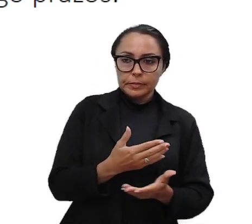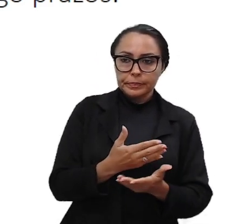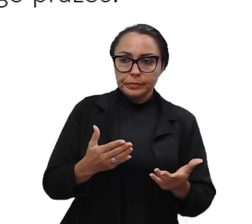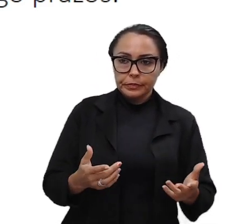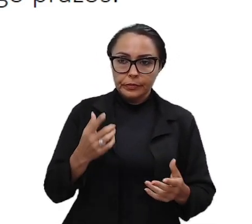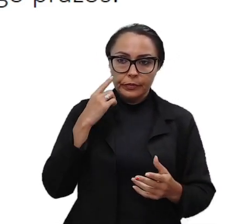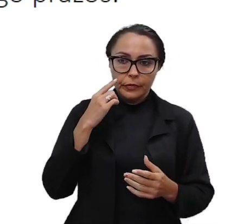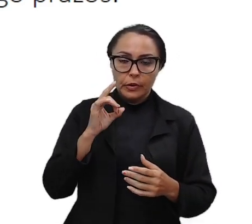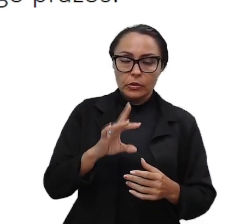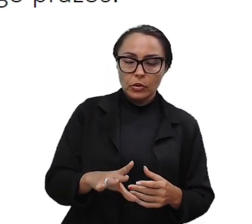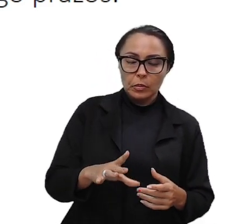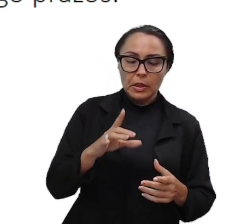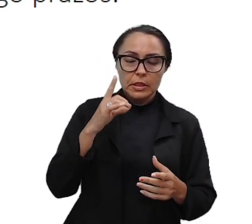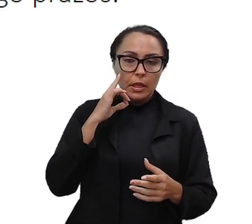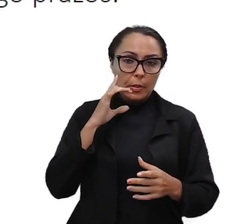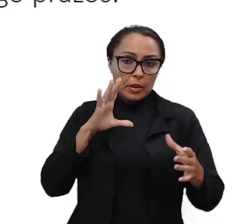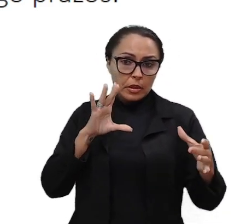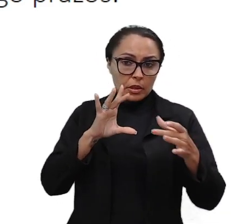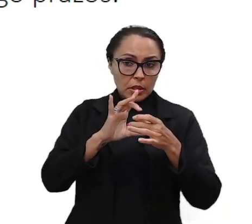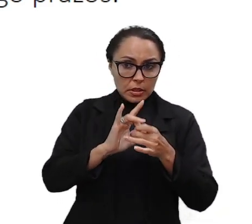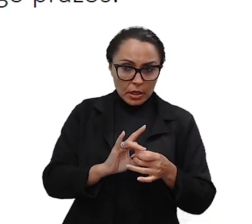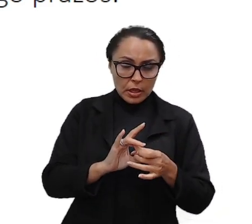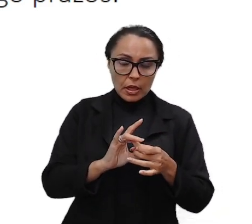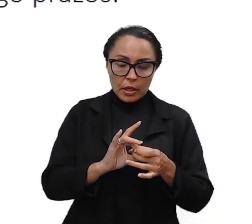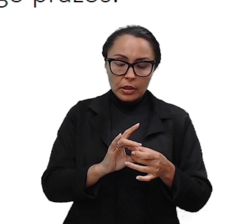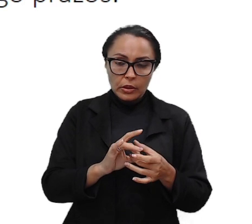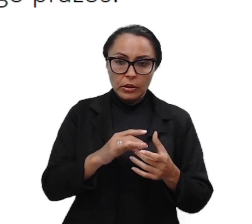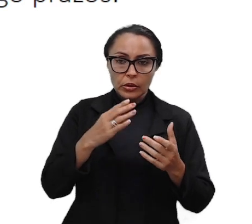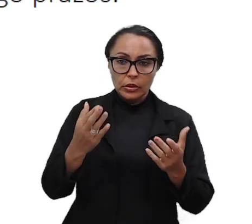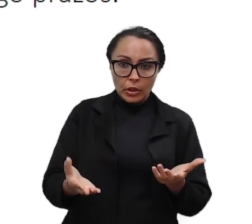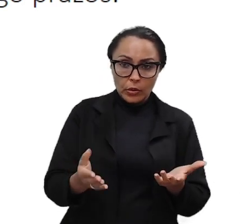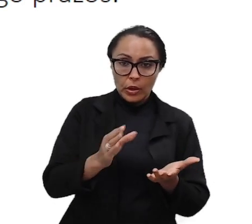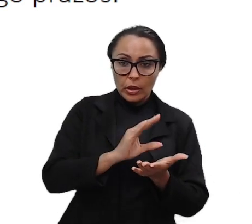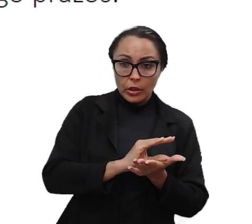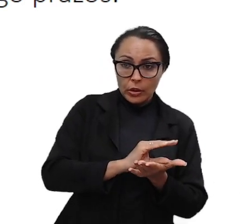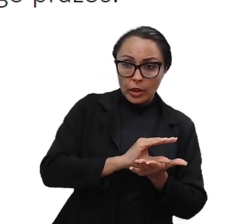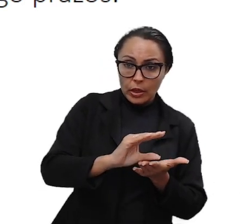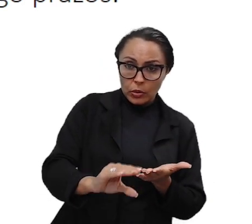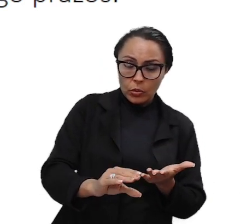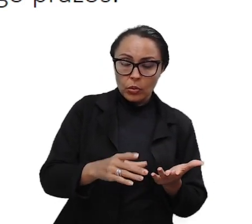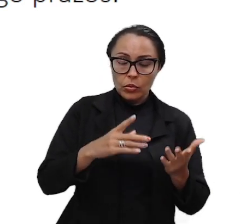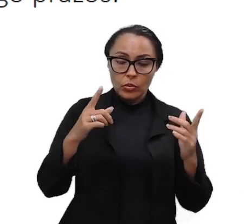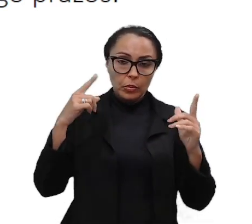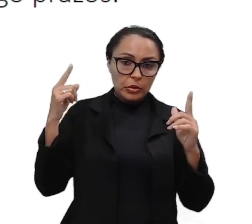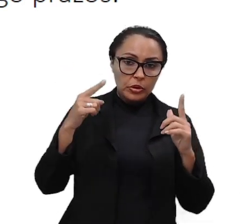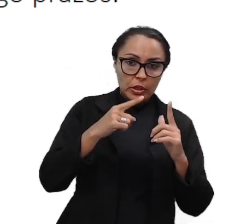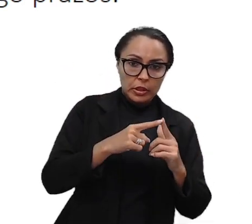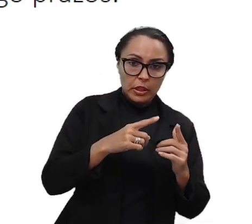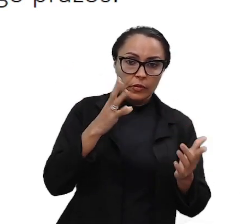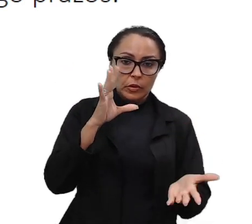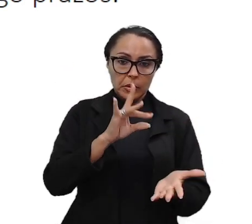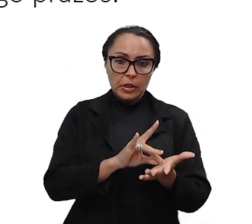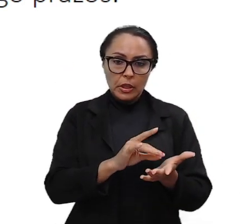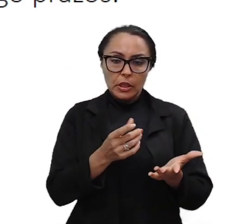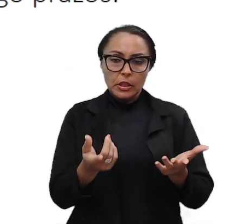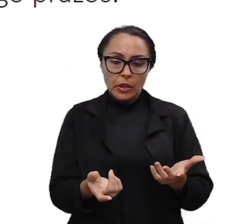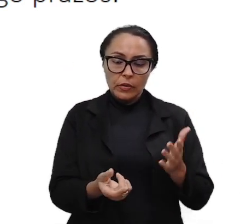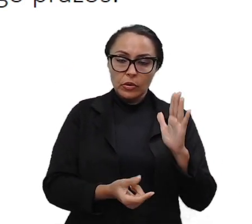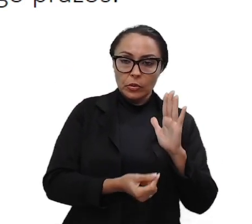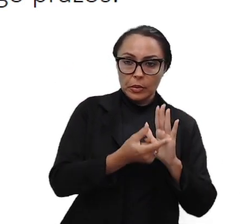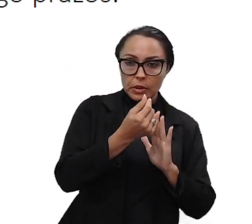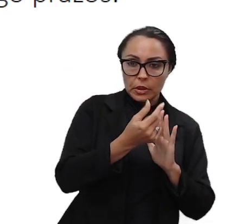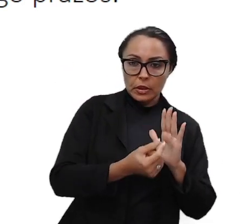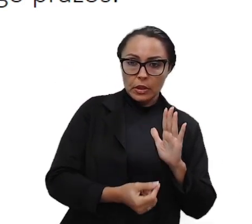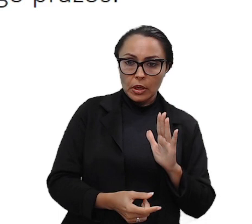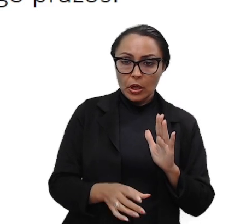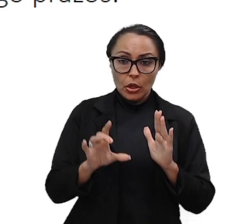que parcialmente desagregadas, determina recursos de contingências, objetivos estabelecidos em termos financeiros e operacionais, não só